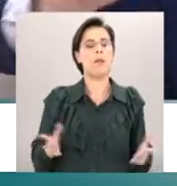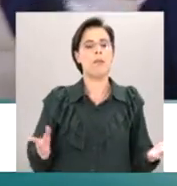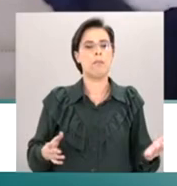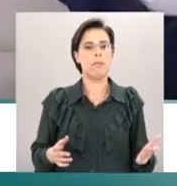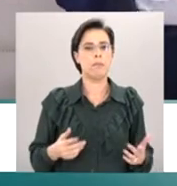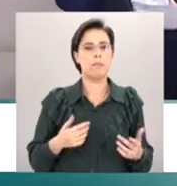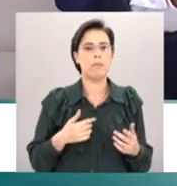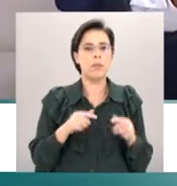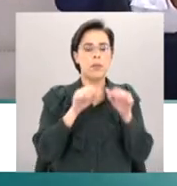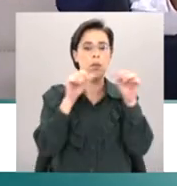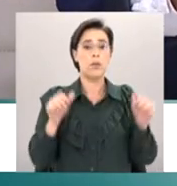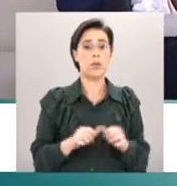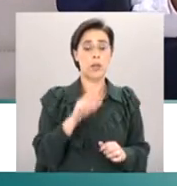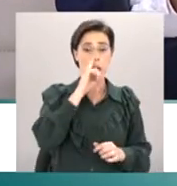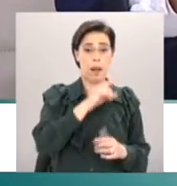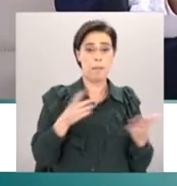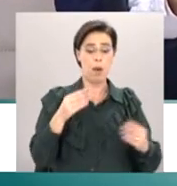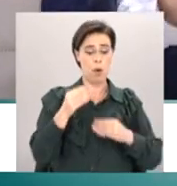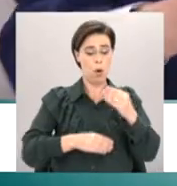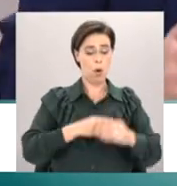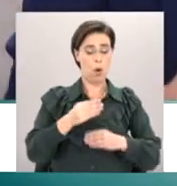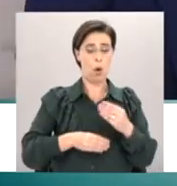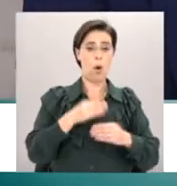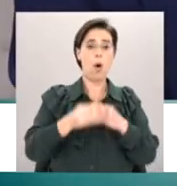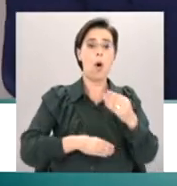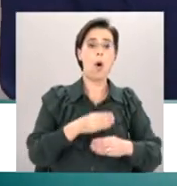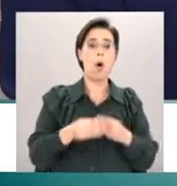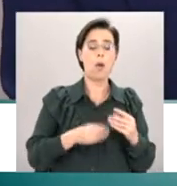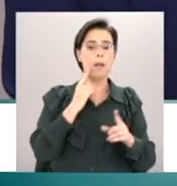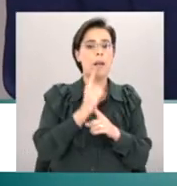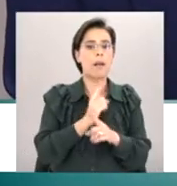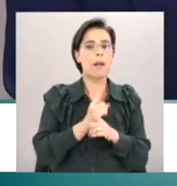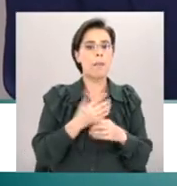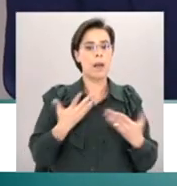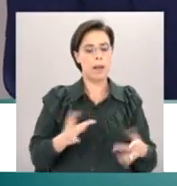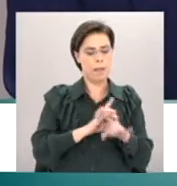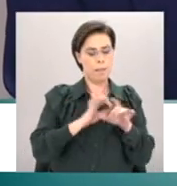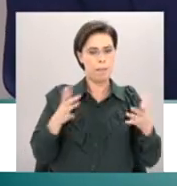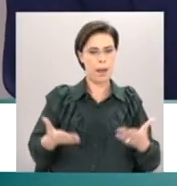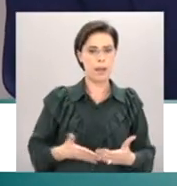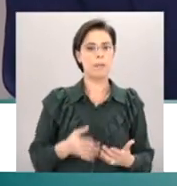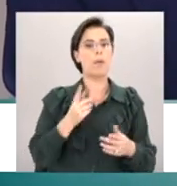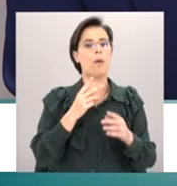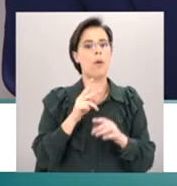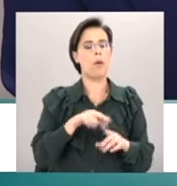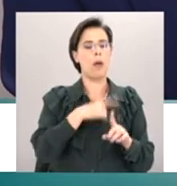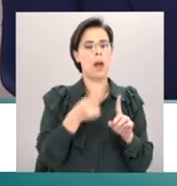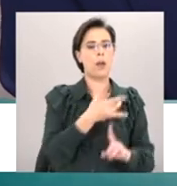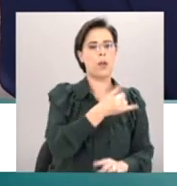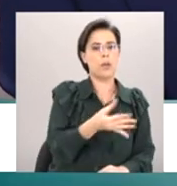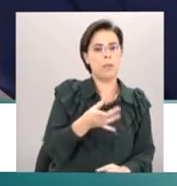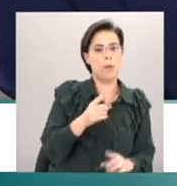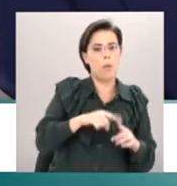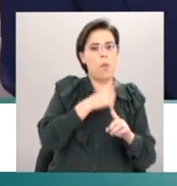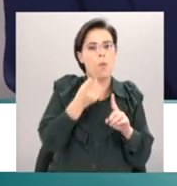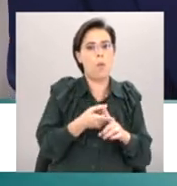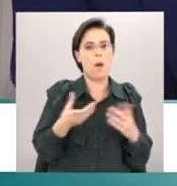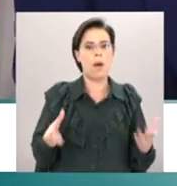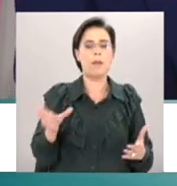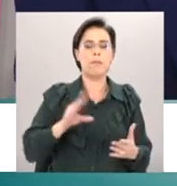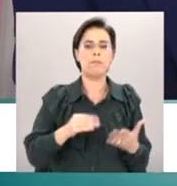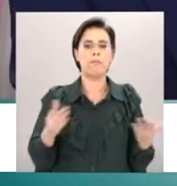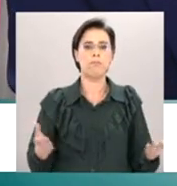vamos ter um sistema Bandeiras o sistema irlandês o mesmo nesse período por mim ou podemos escolar 2019 for confusa é